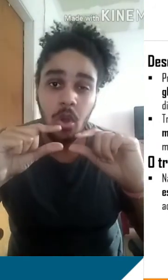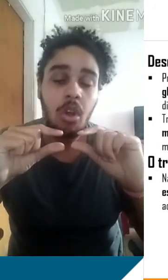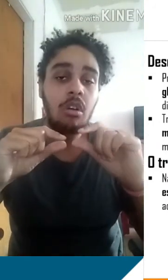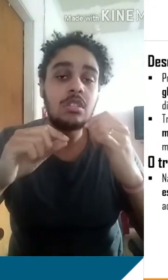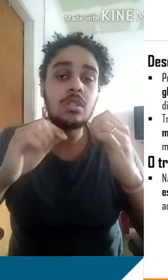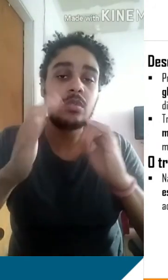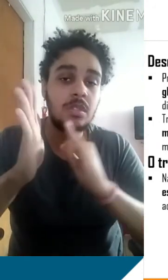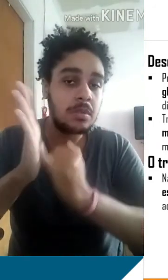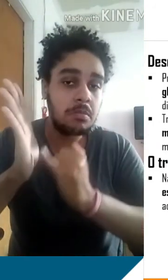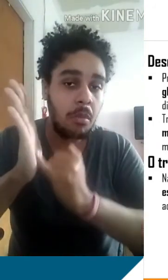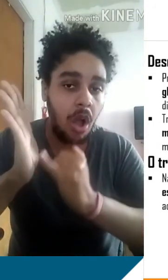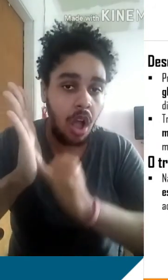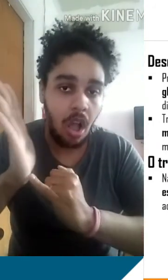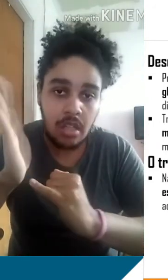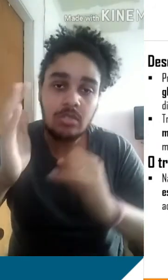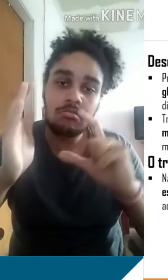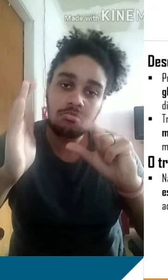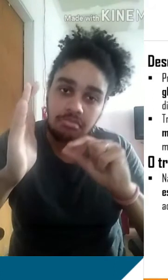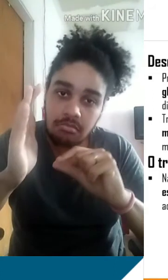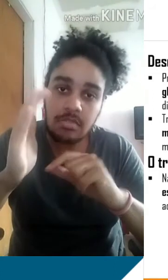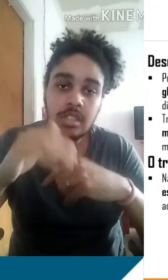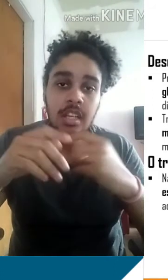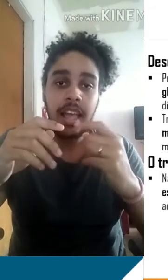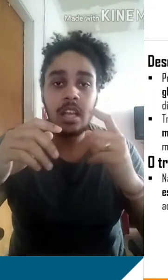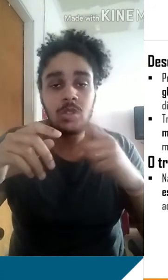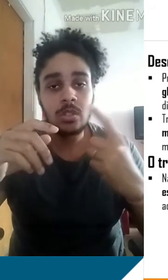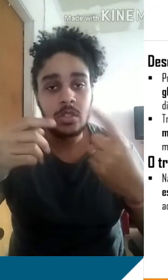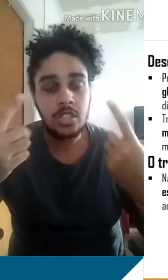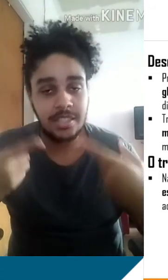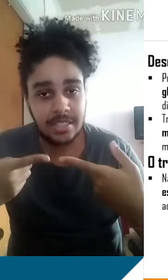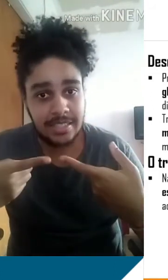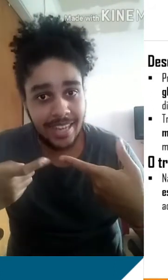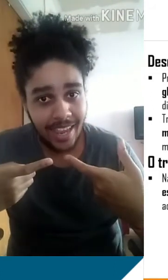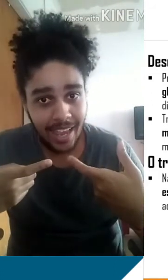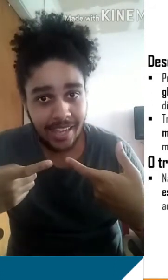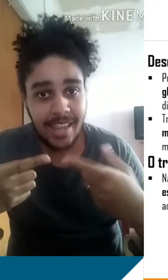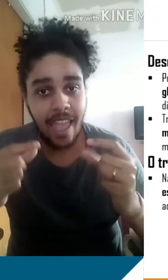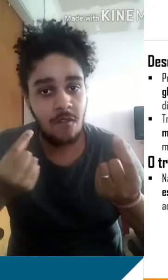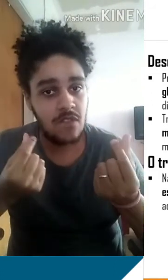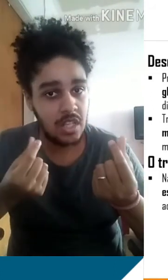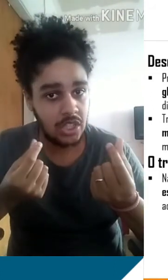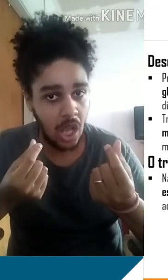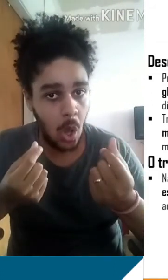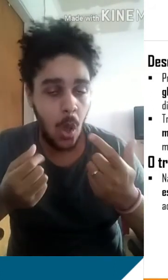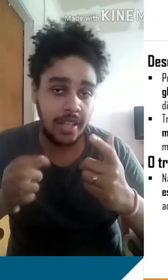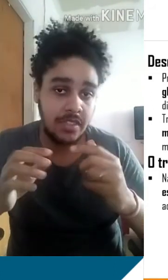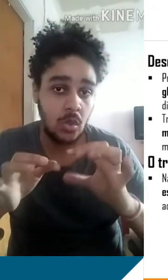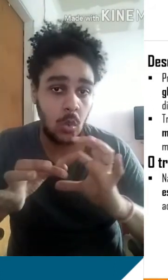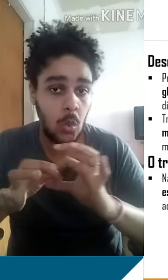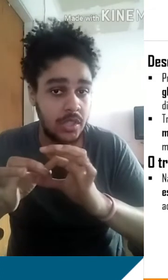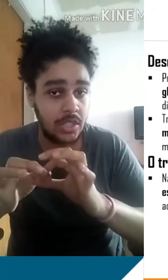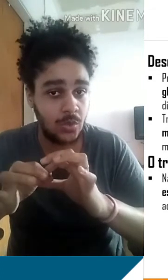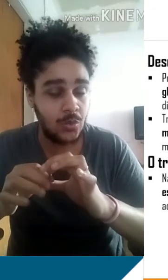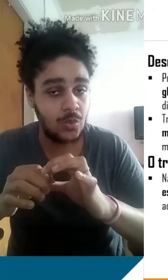contexto municipal, de uma cidade com a outra. Mas, na verdade, isso também está associado à própria discussão entre os países. Tem um exemplo muito